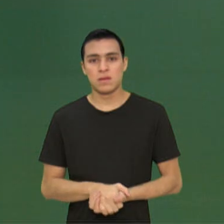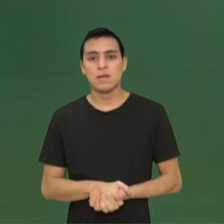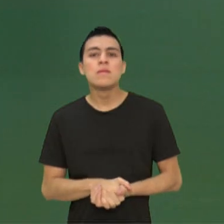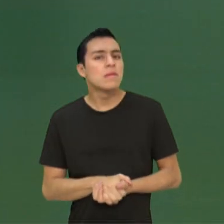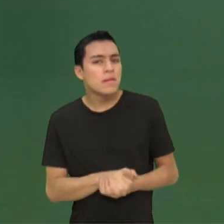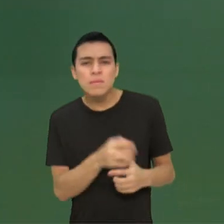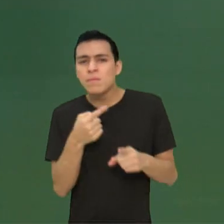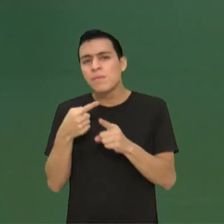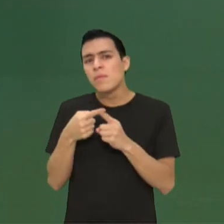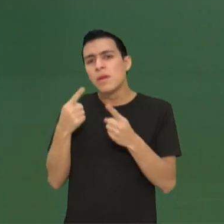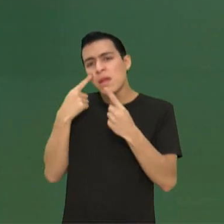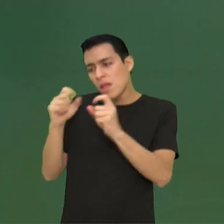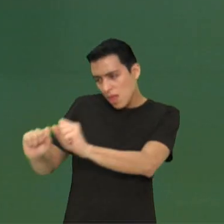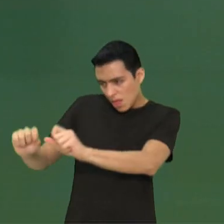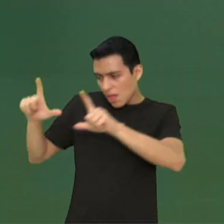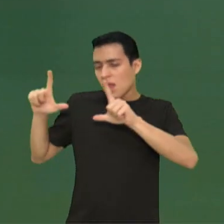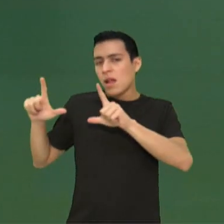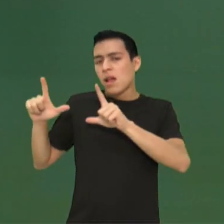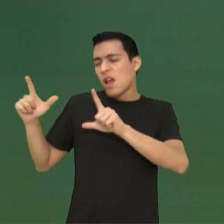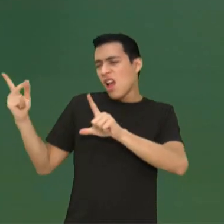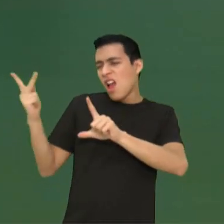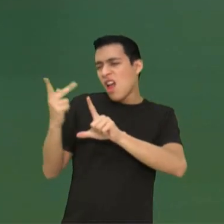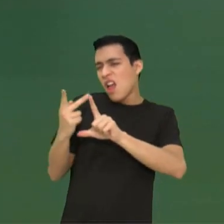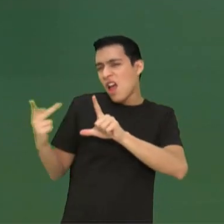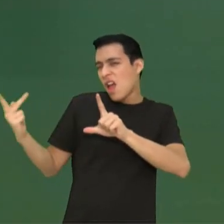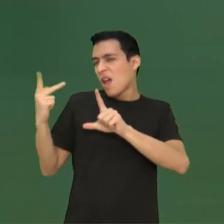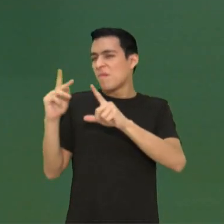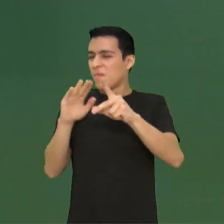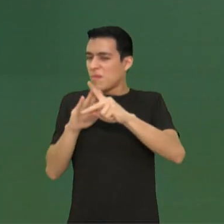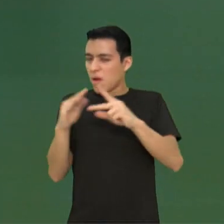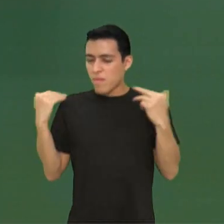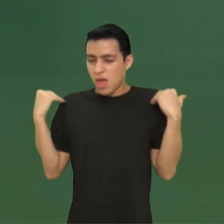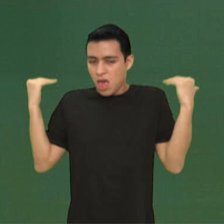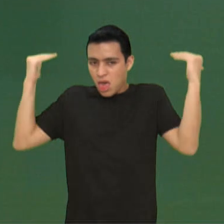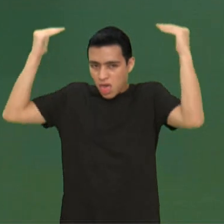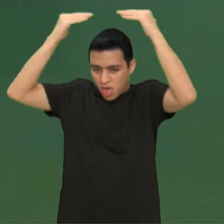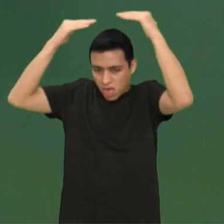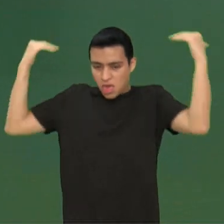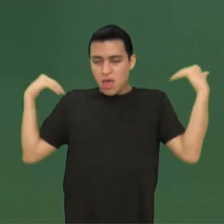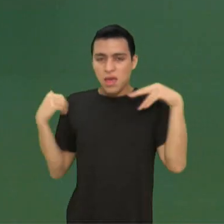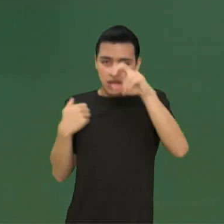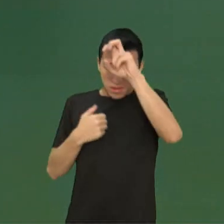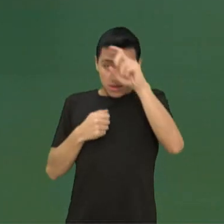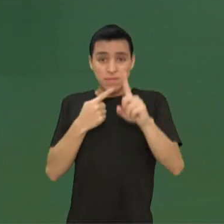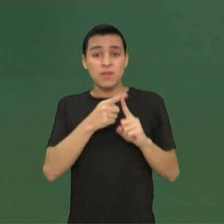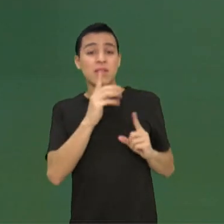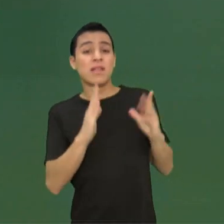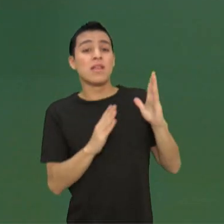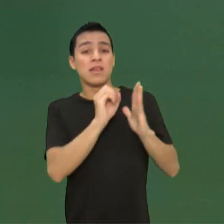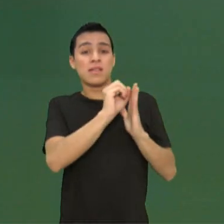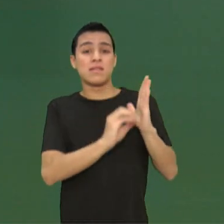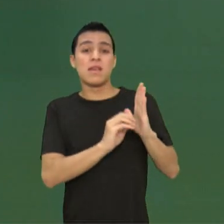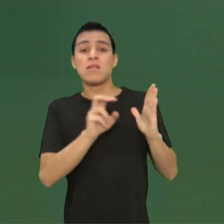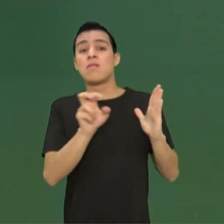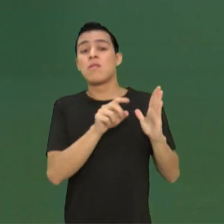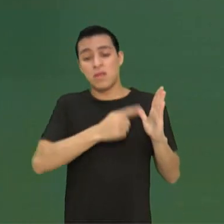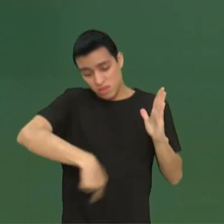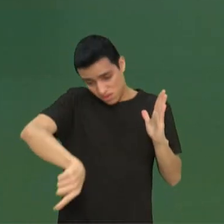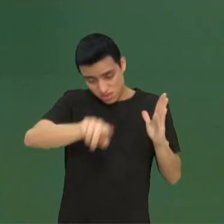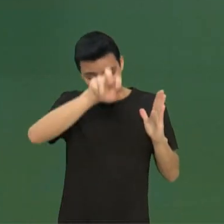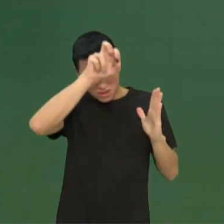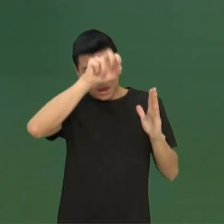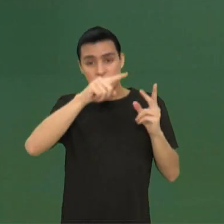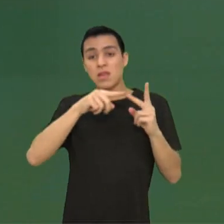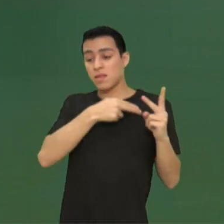Por que eu deixei aquela imagem ali dos hieróglifos egípcios para vocês? Porque lá no século V, egípcios e também